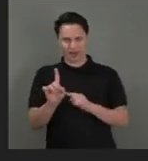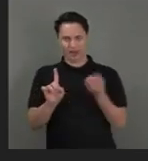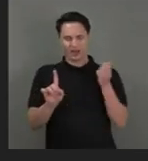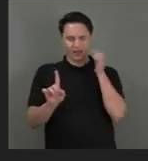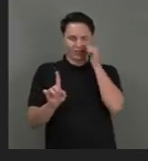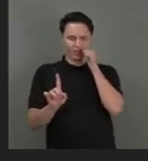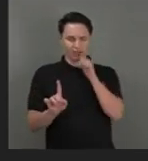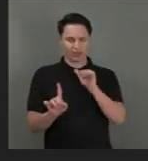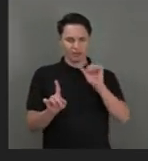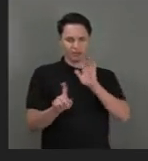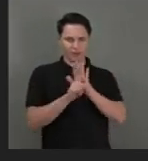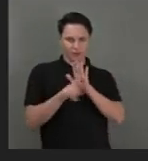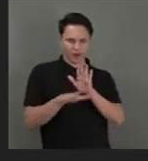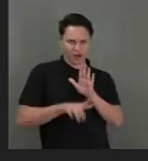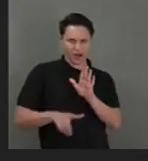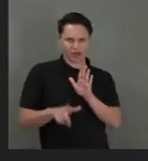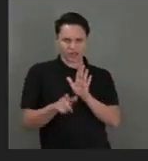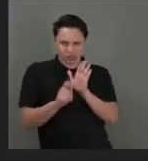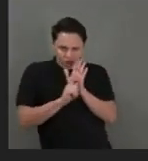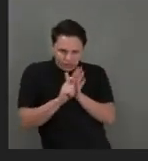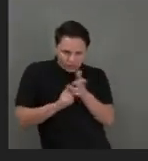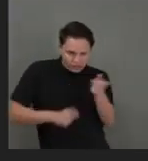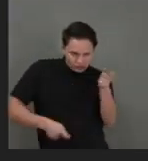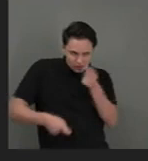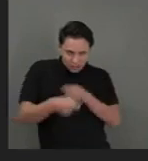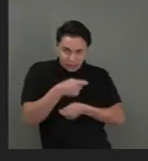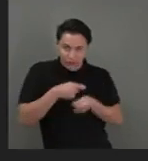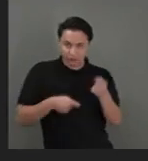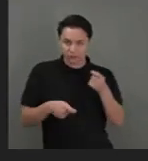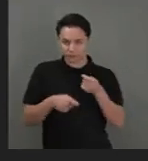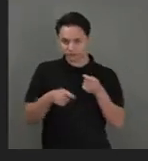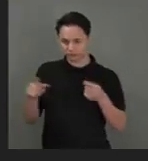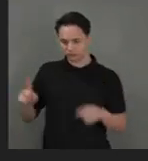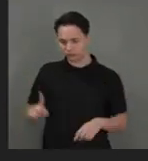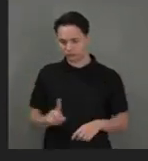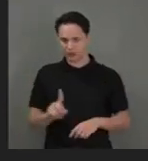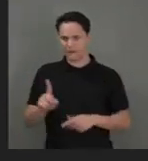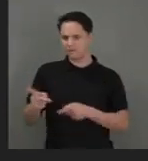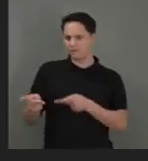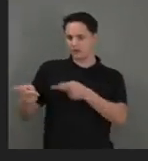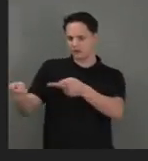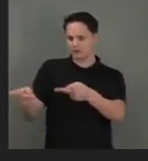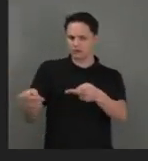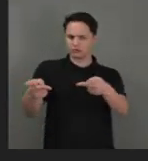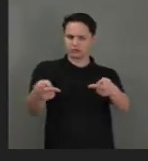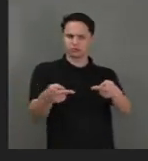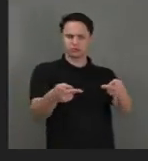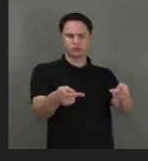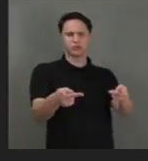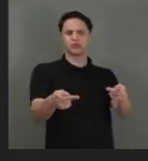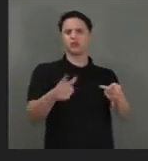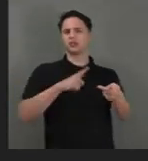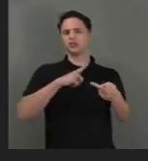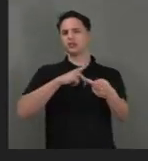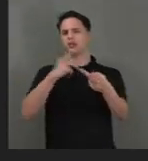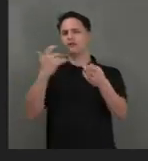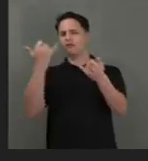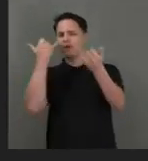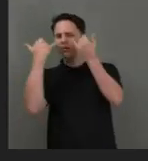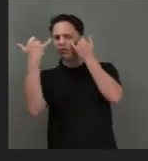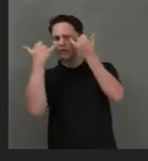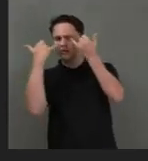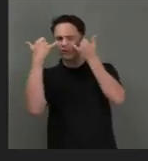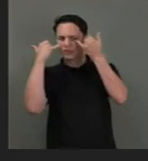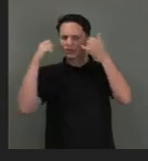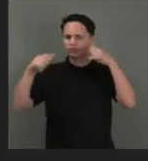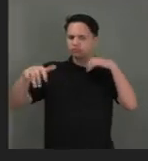drogas e circulou de forma muito serelepe aí, dentro